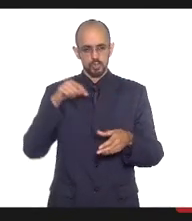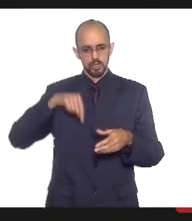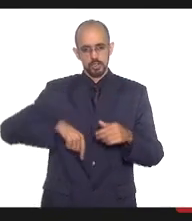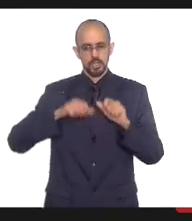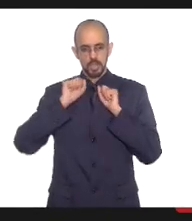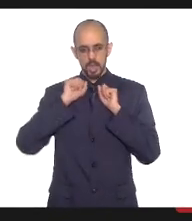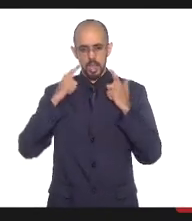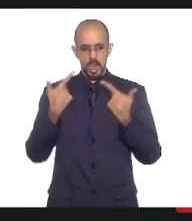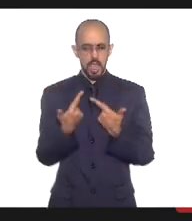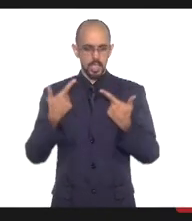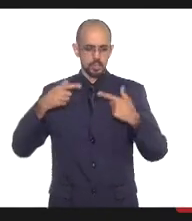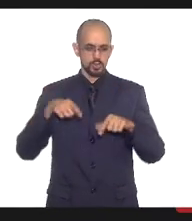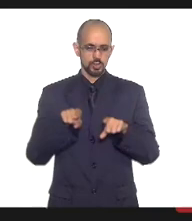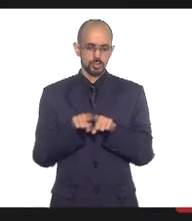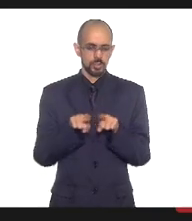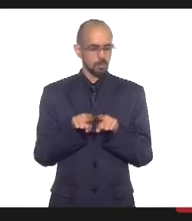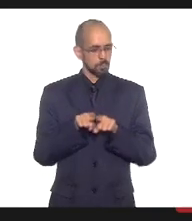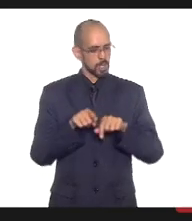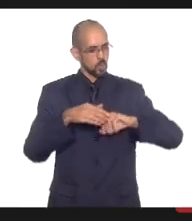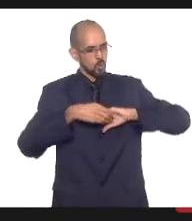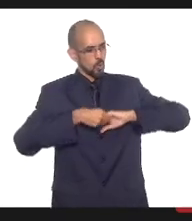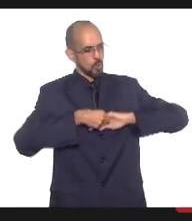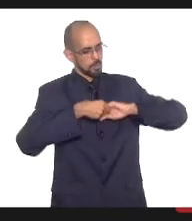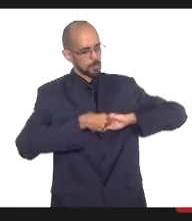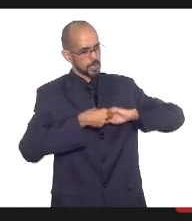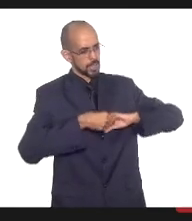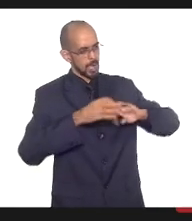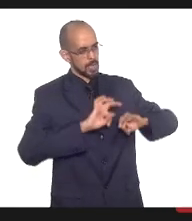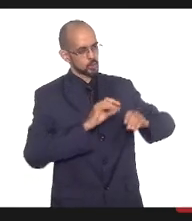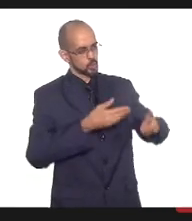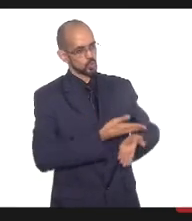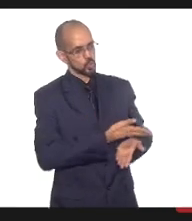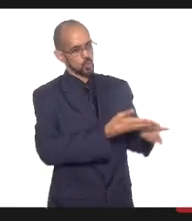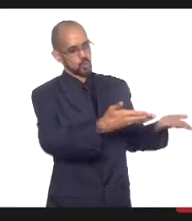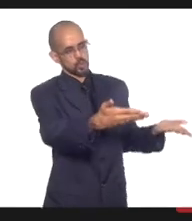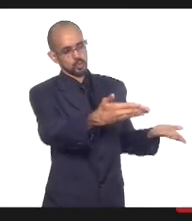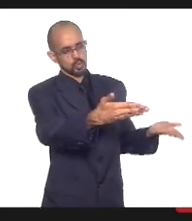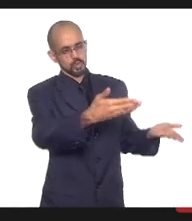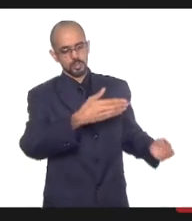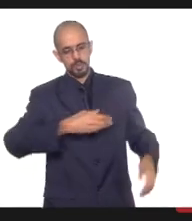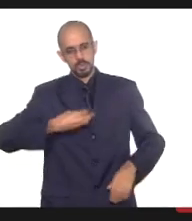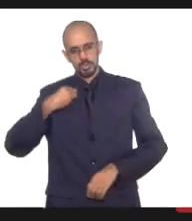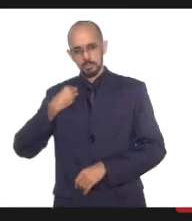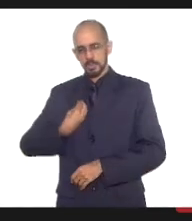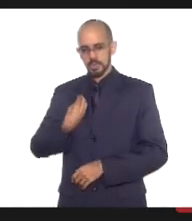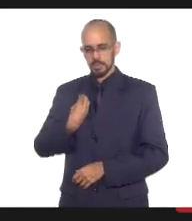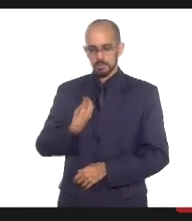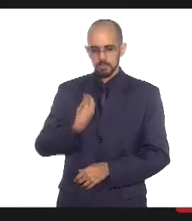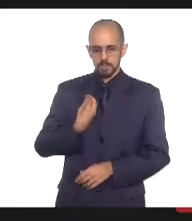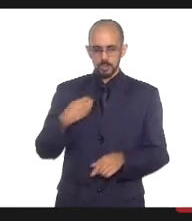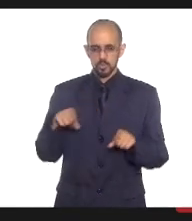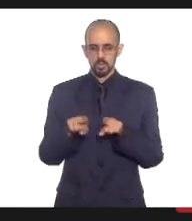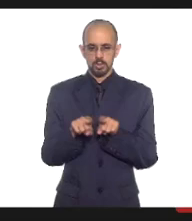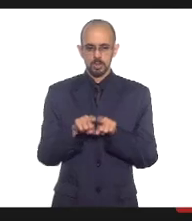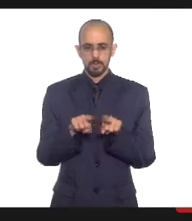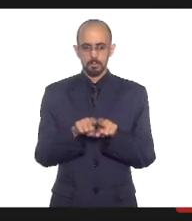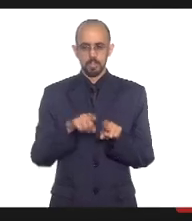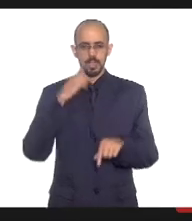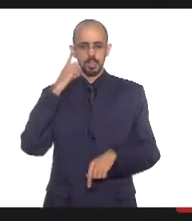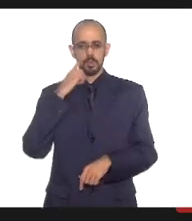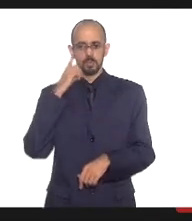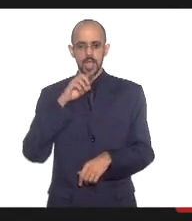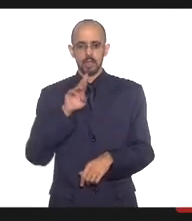casa o primeiro Paris saudar os demais participantes né inclusive o deputado Rubens